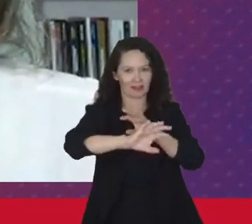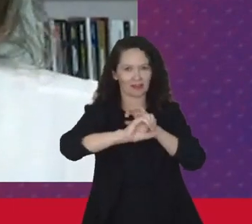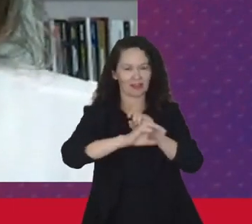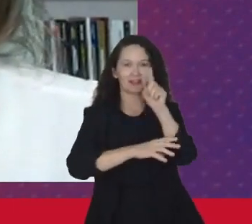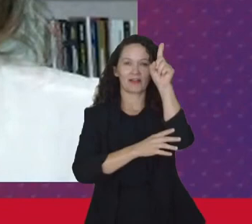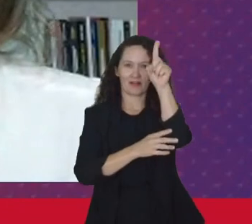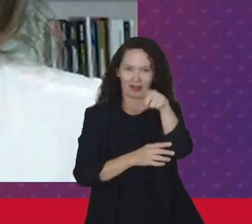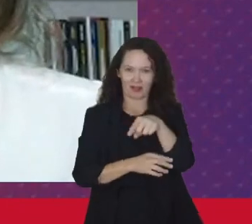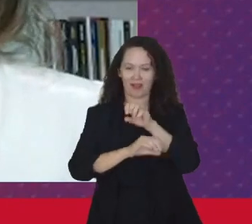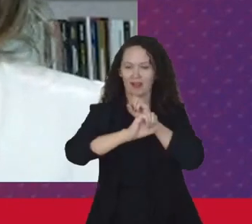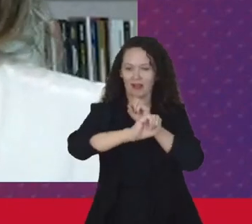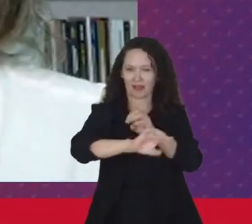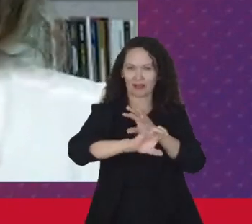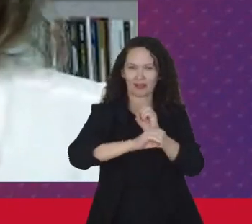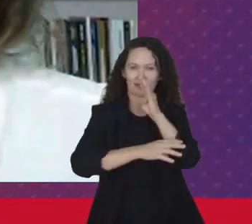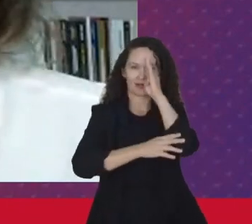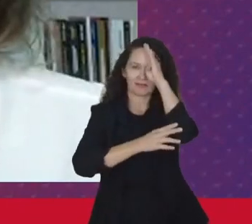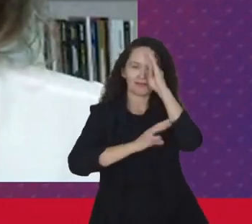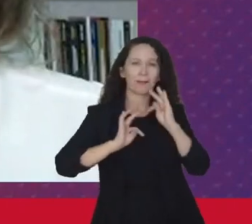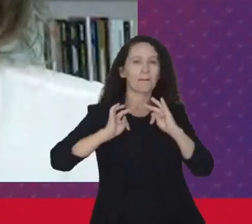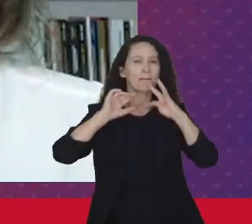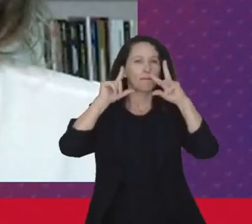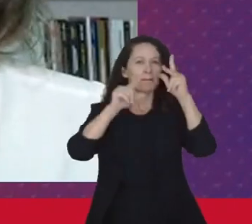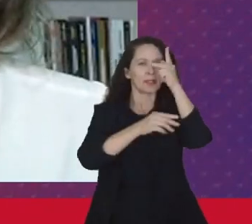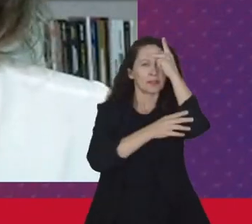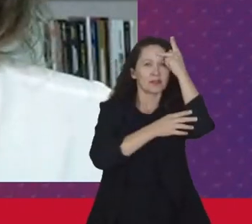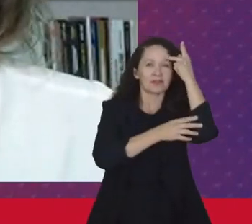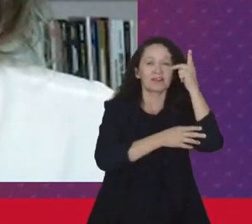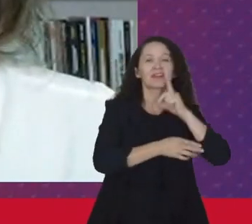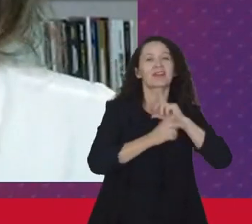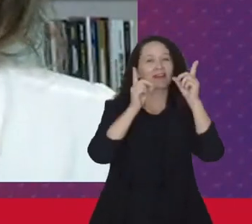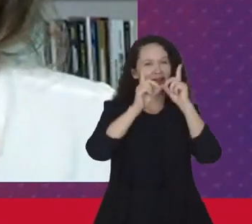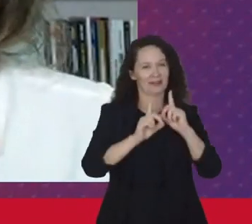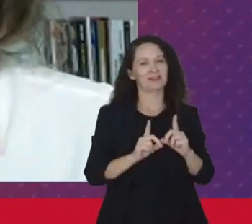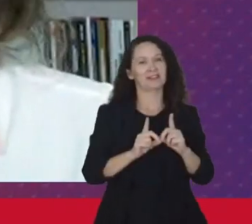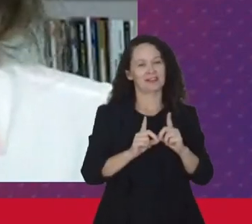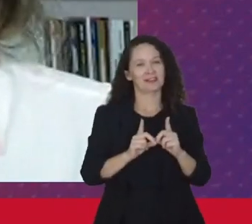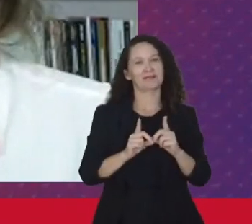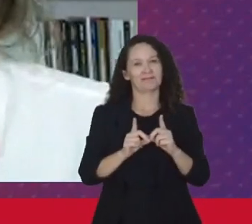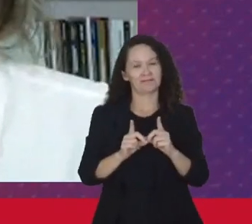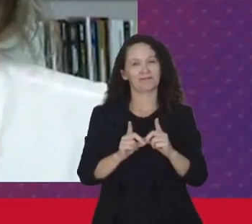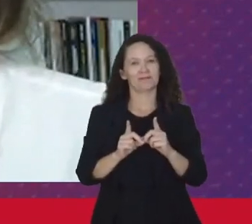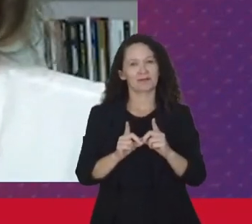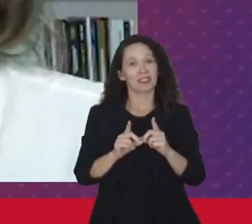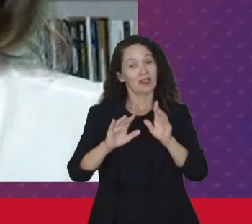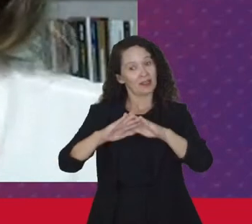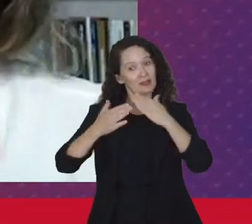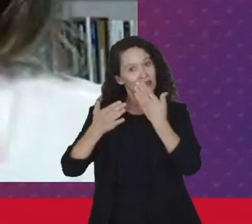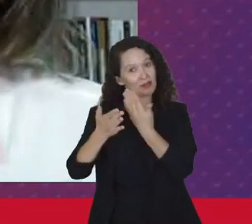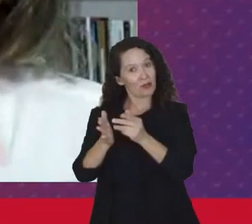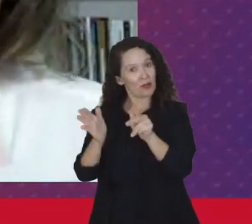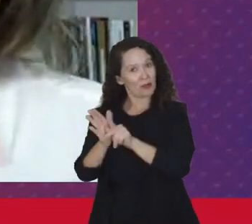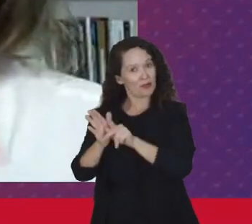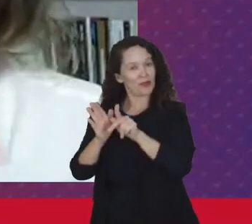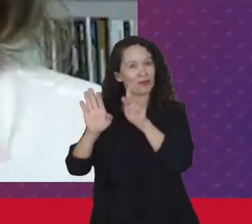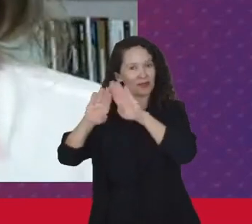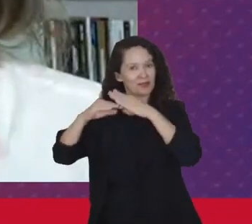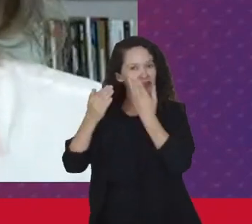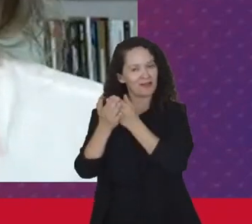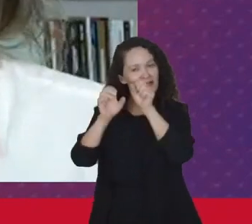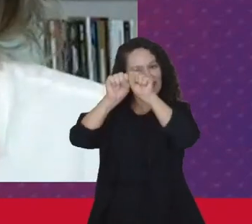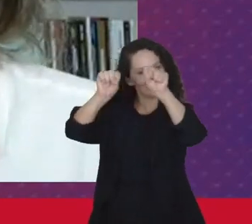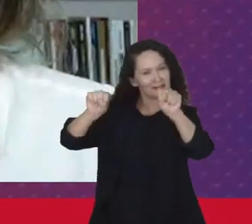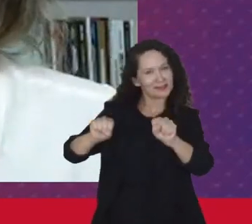ela então vai ser para todas as pessoas com deficiência e cabe à escola, aos sistemas de